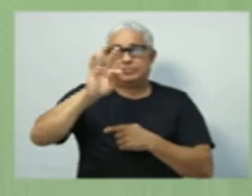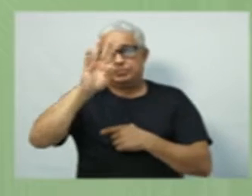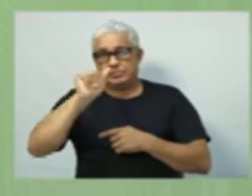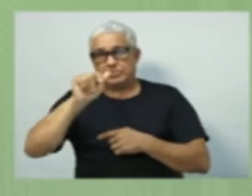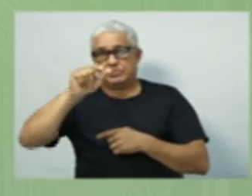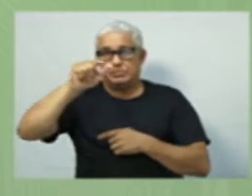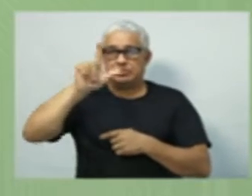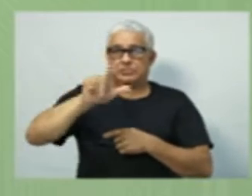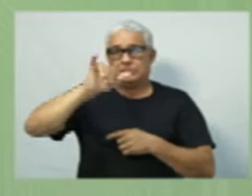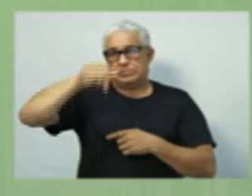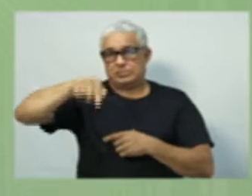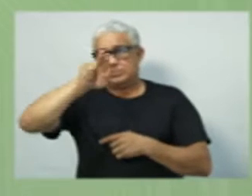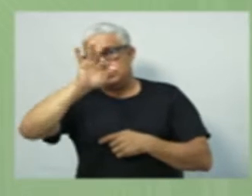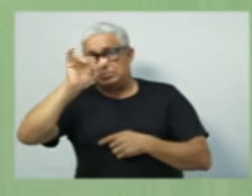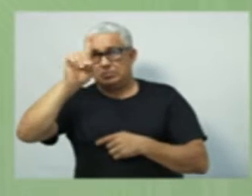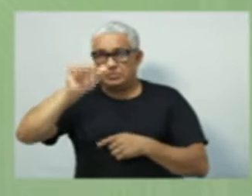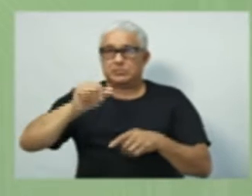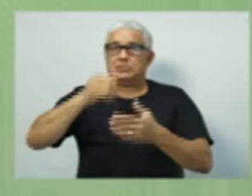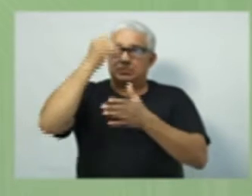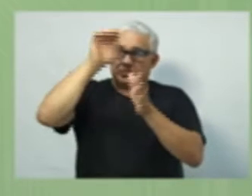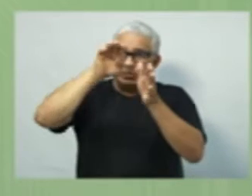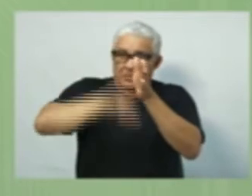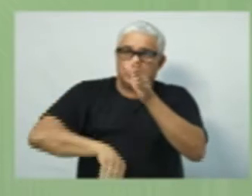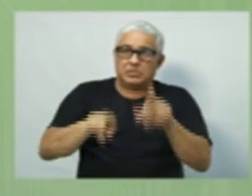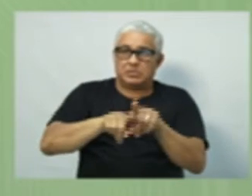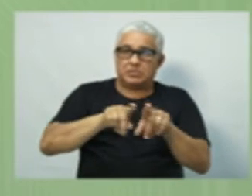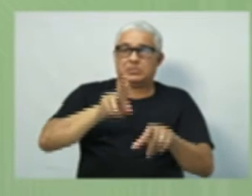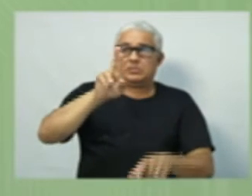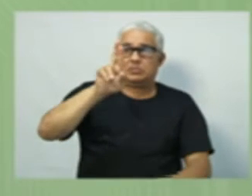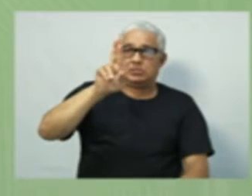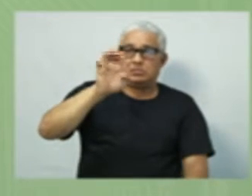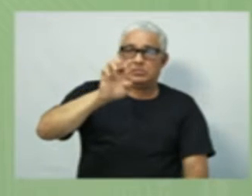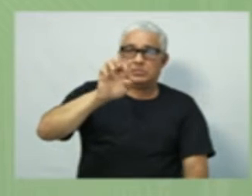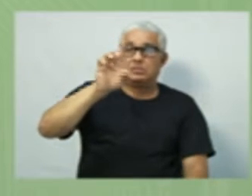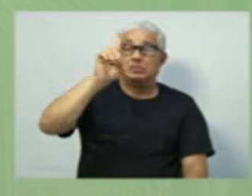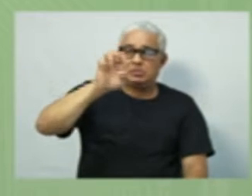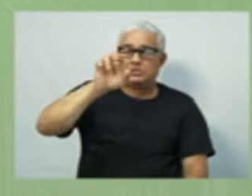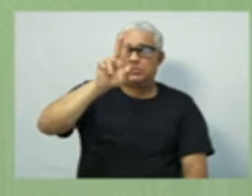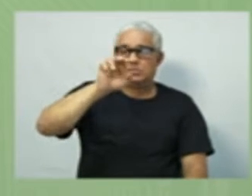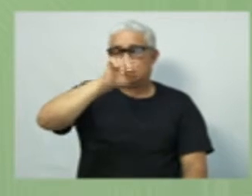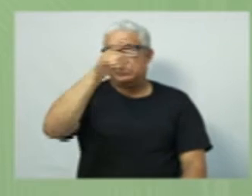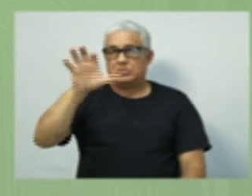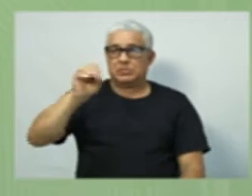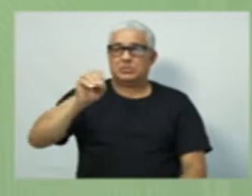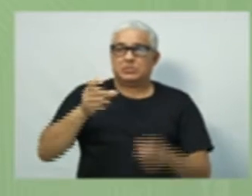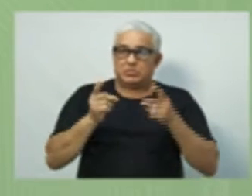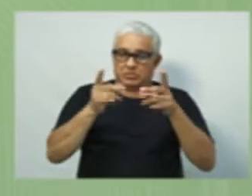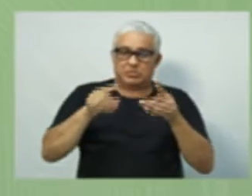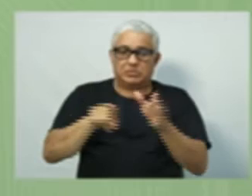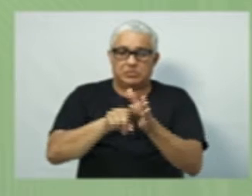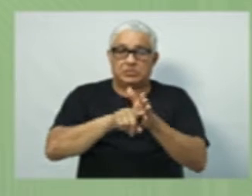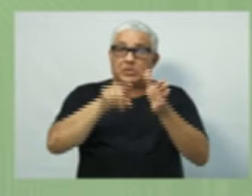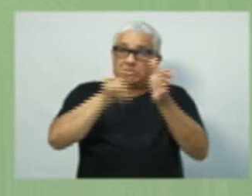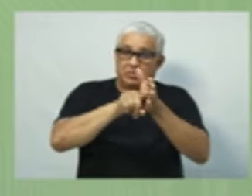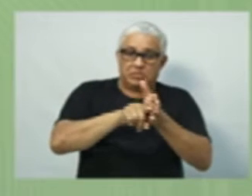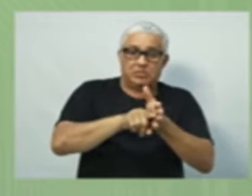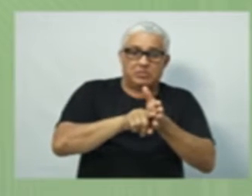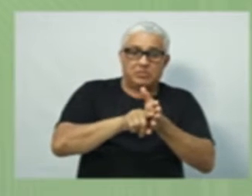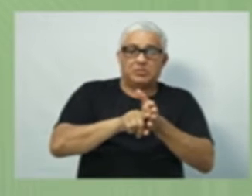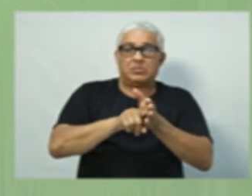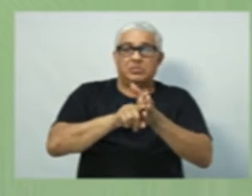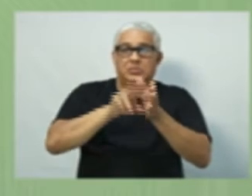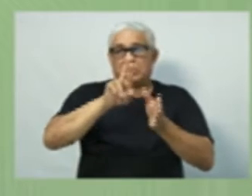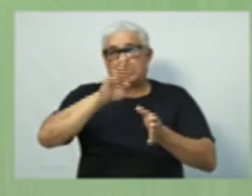deduções de vendas igual a receita líquida - os custos de venda que é igual ao resultado bruto